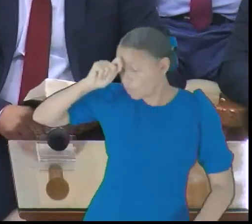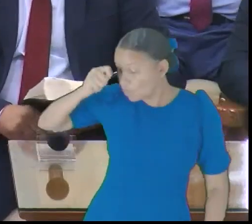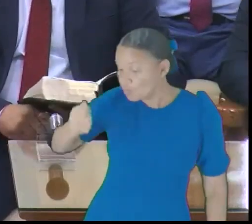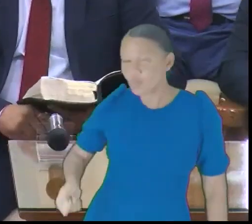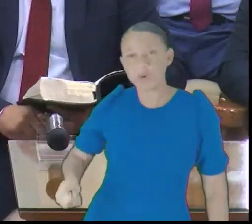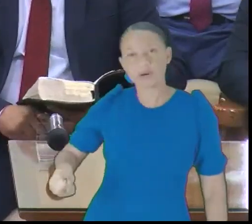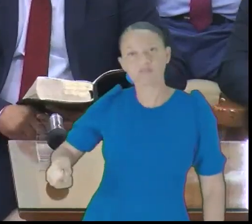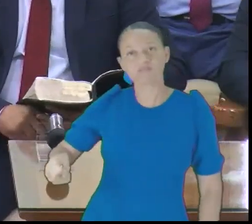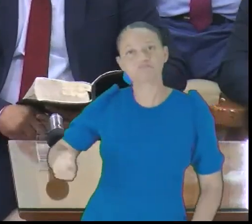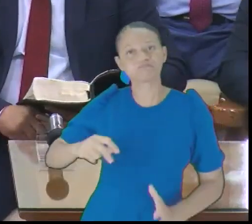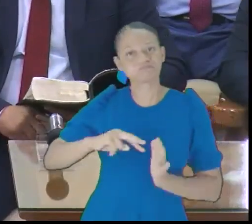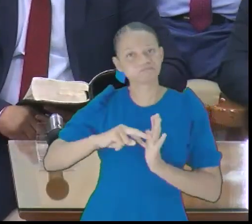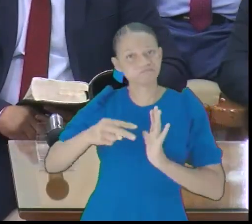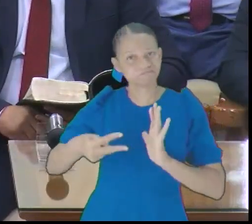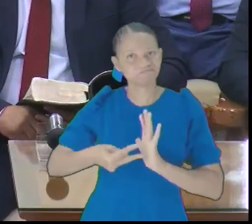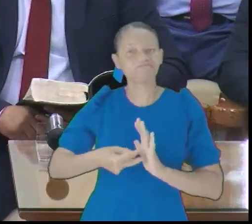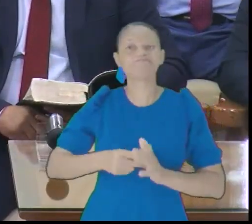honra.